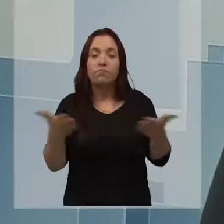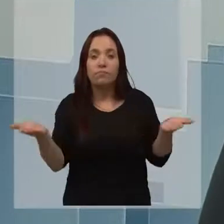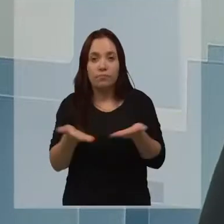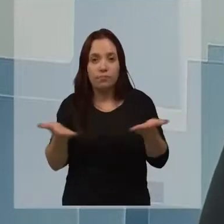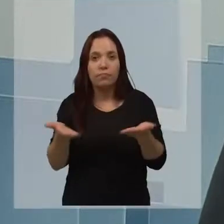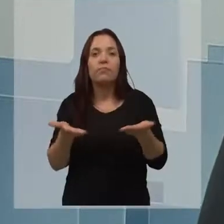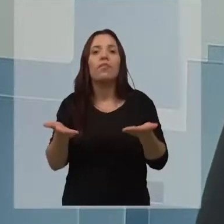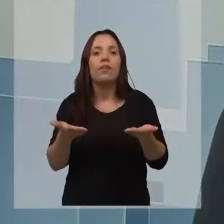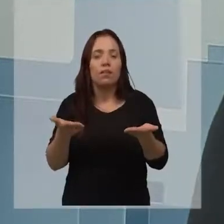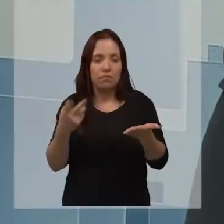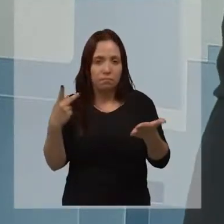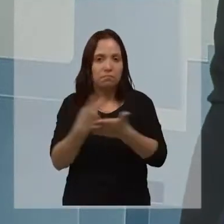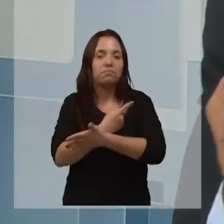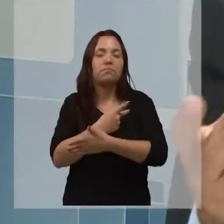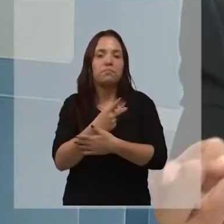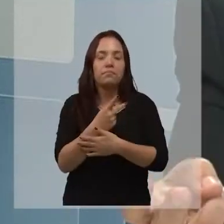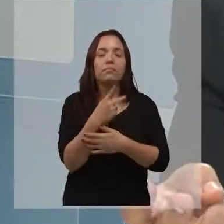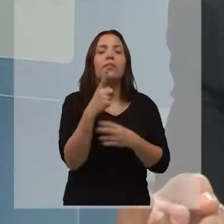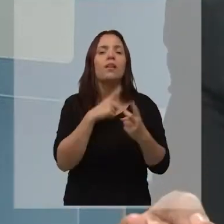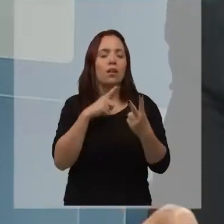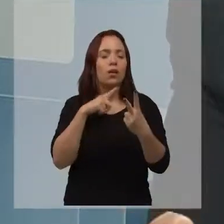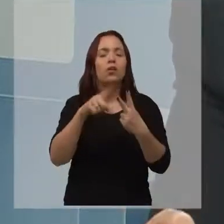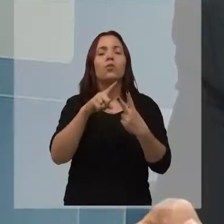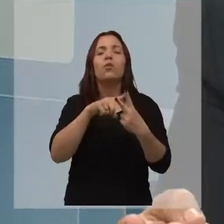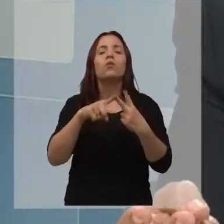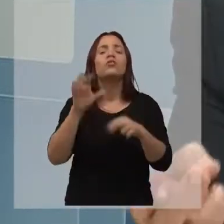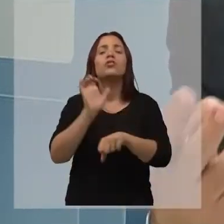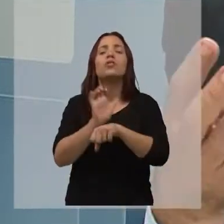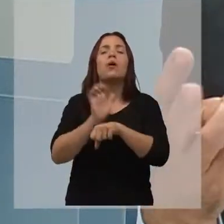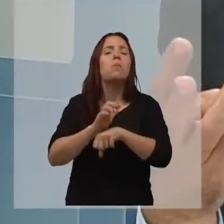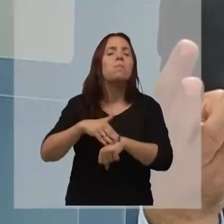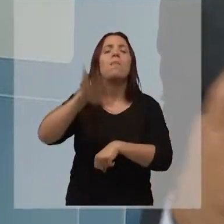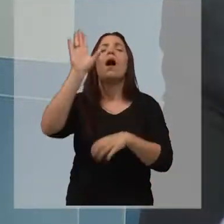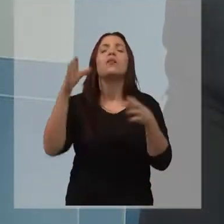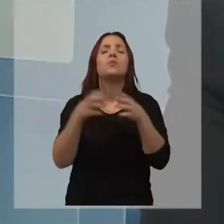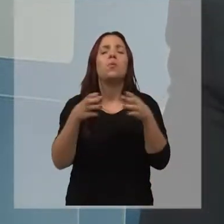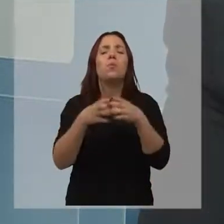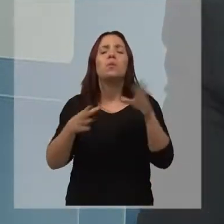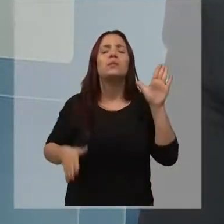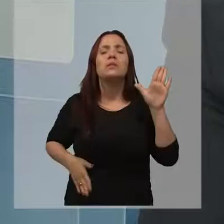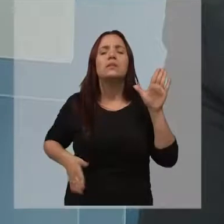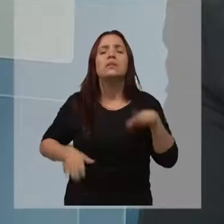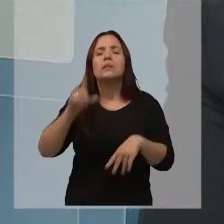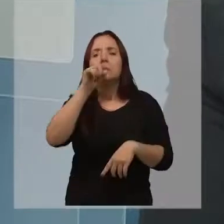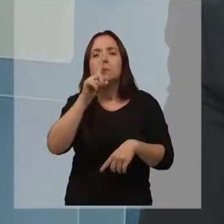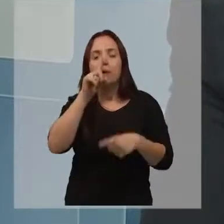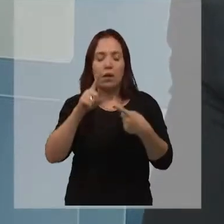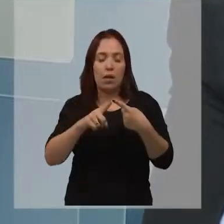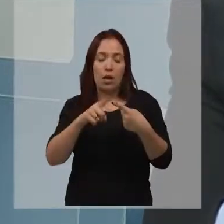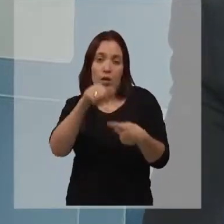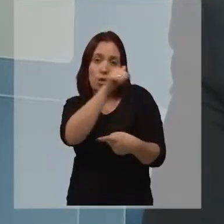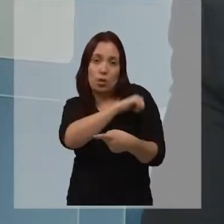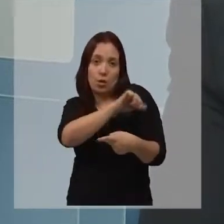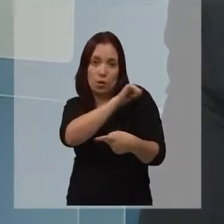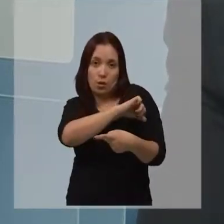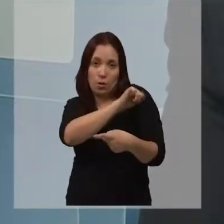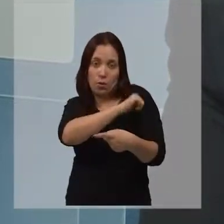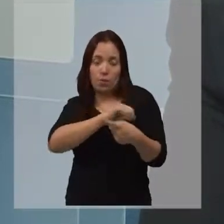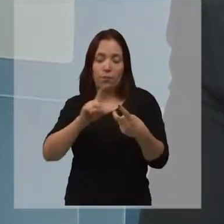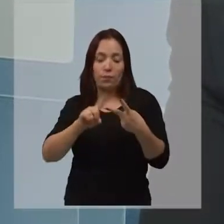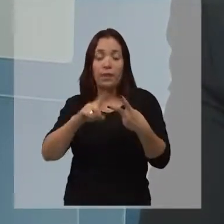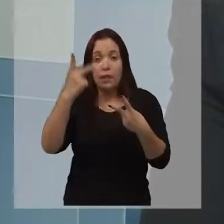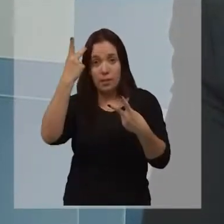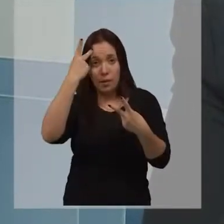Paulo. Quais são os dois estados que sofrem mais hoje com o crime organizado? Os 3 estados. Rio de Janeiro, São